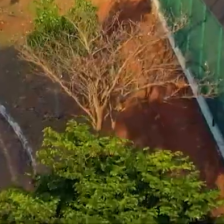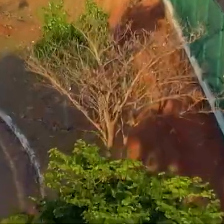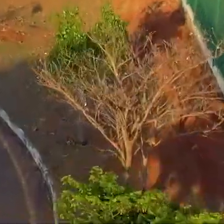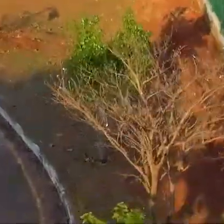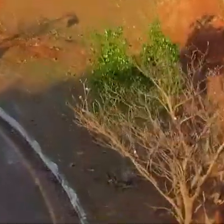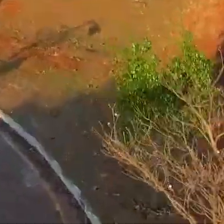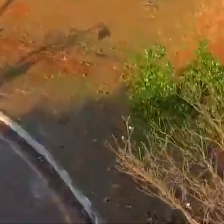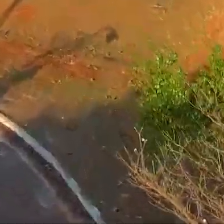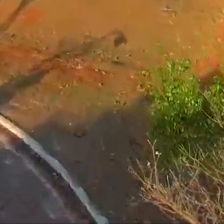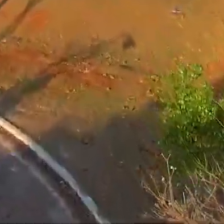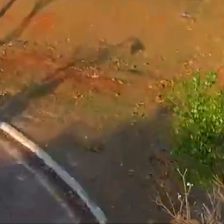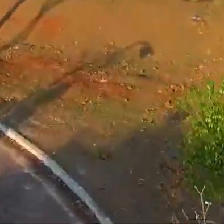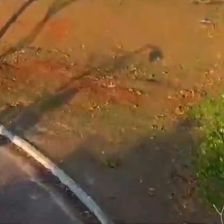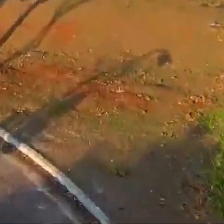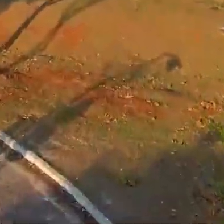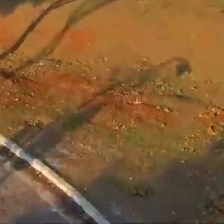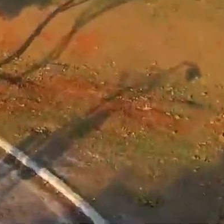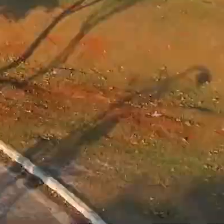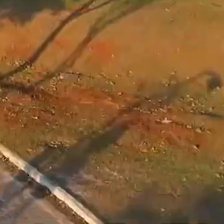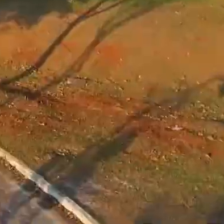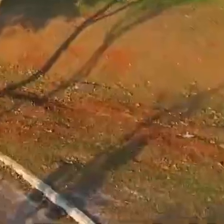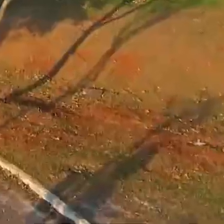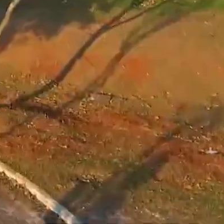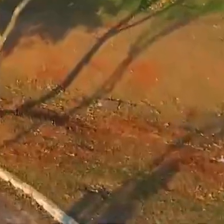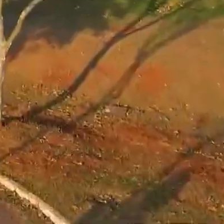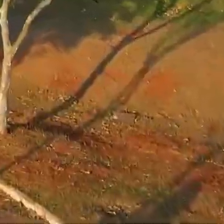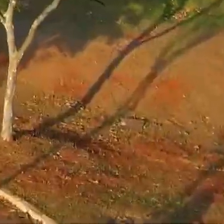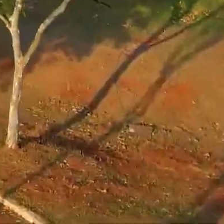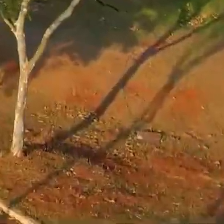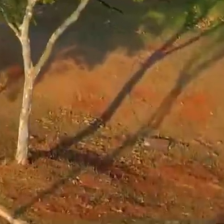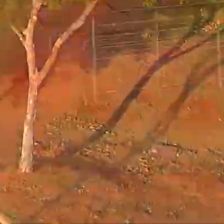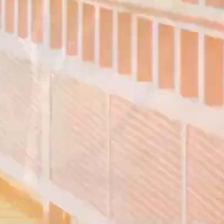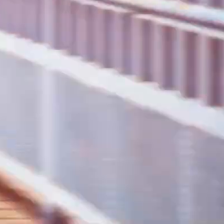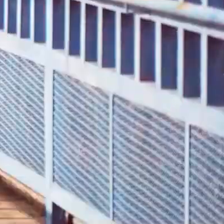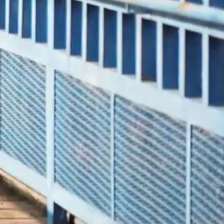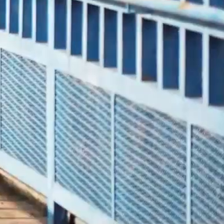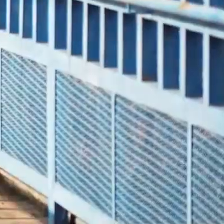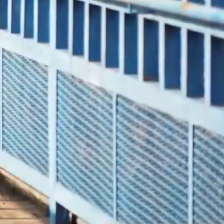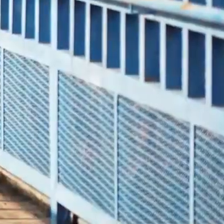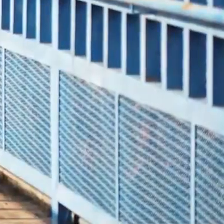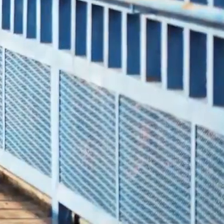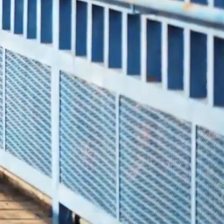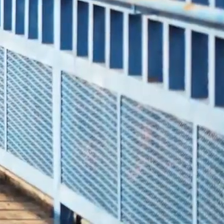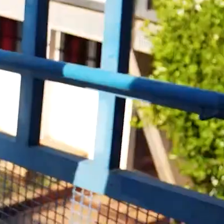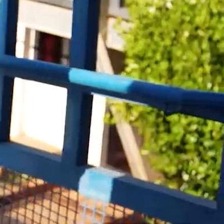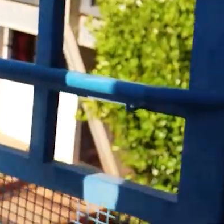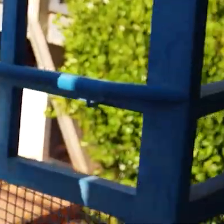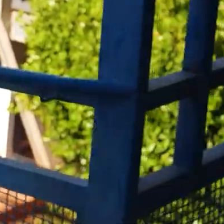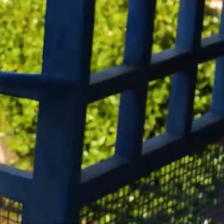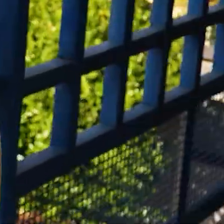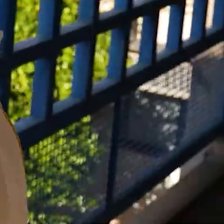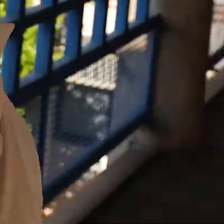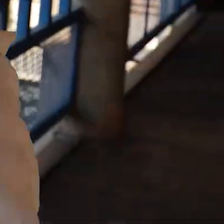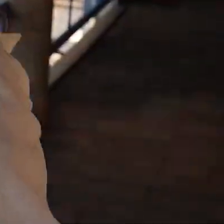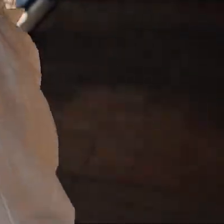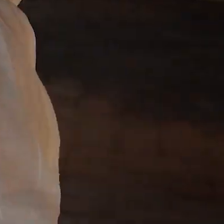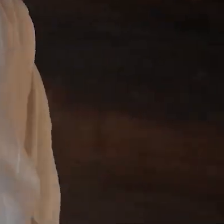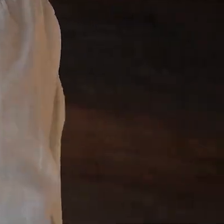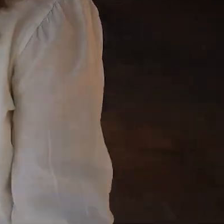ideias e suas histórias vão muito além dos muros da universidade. Cada pessoa deve ser